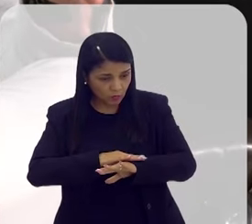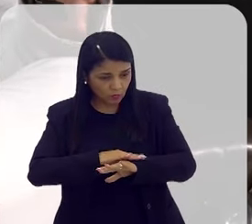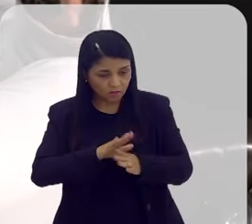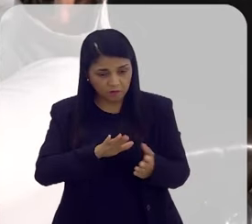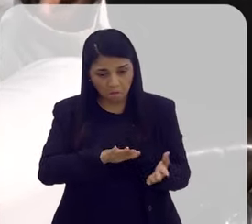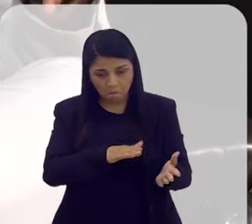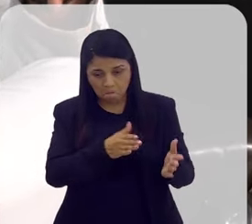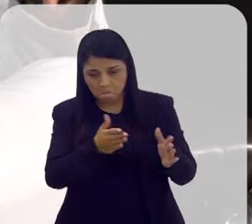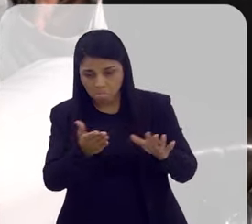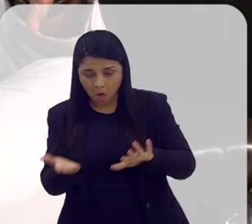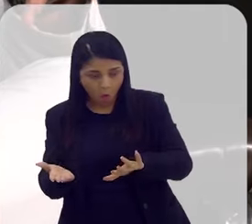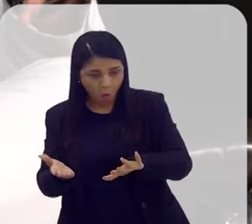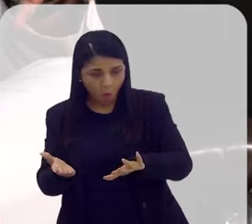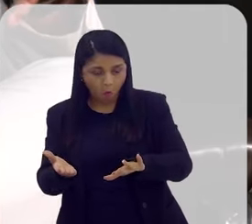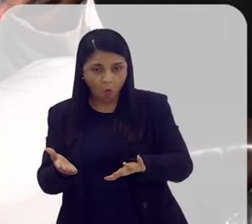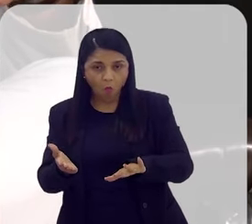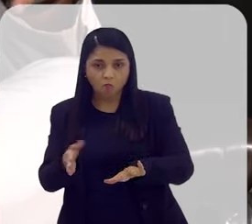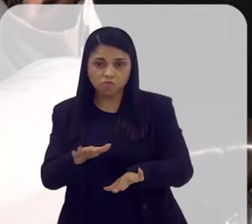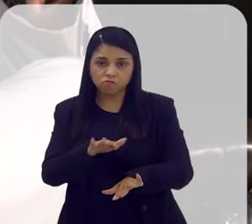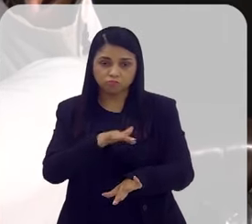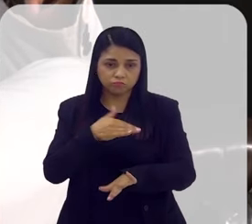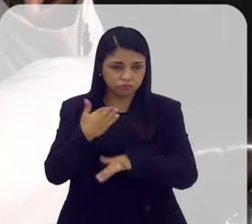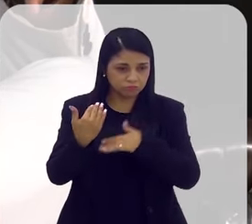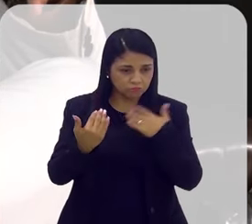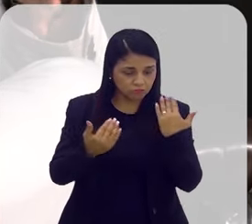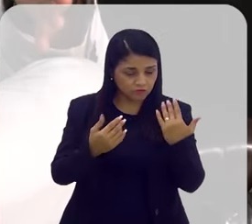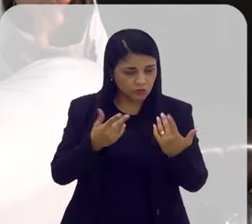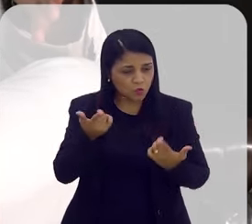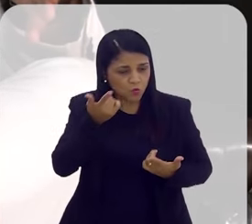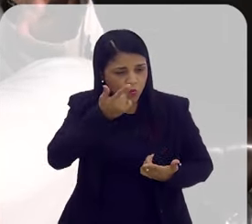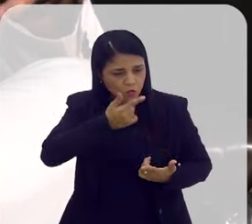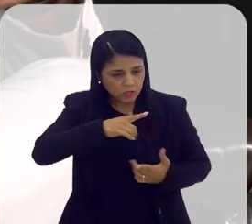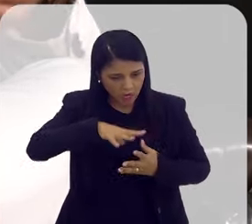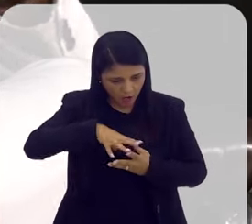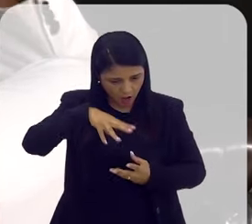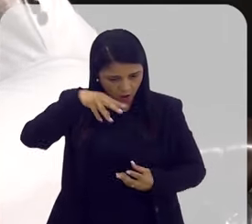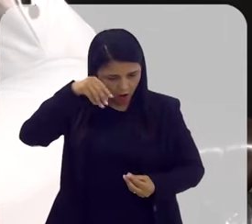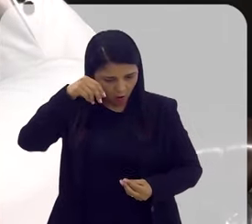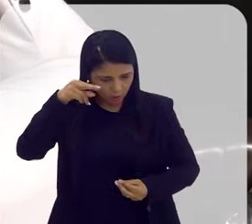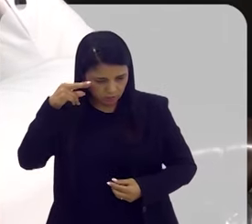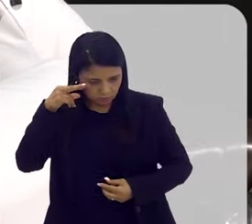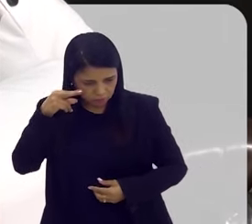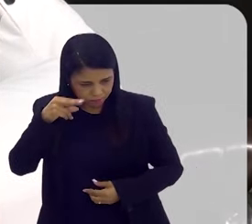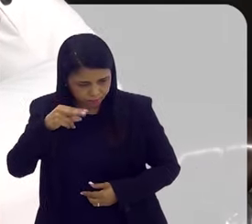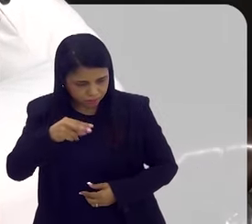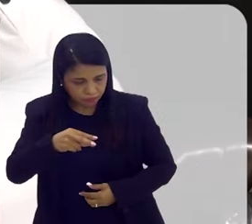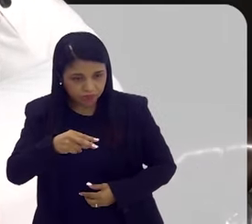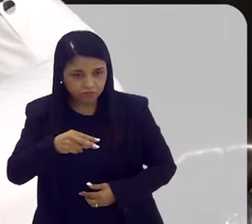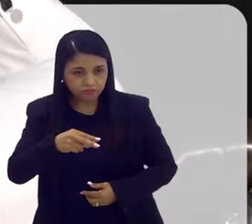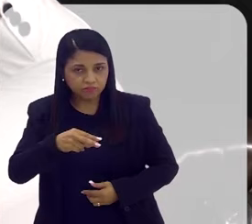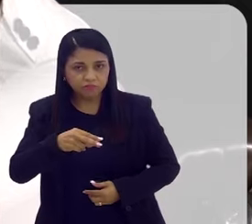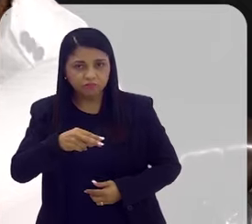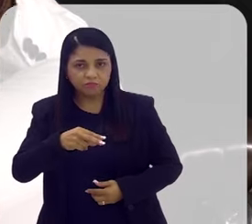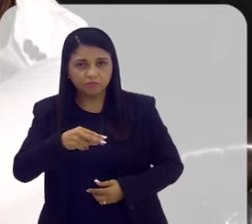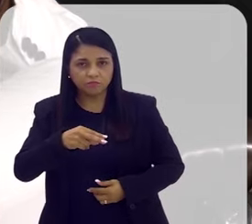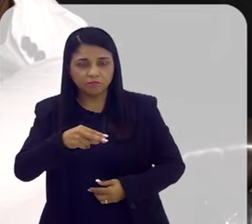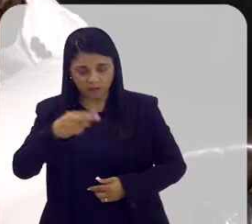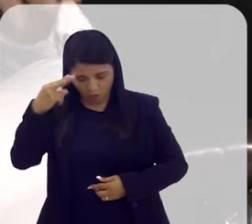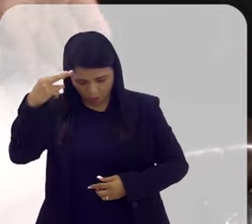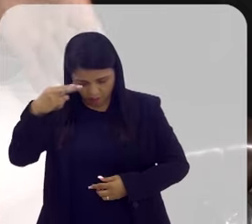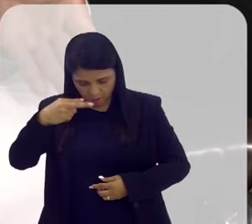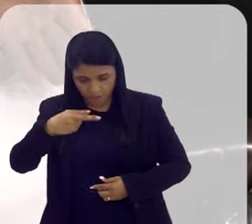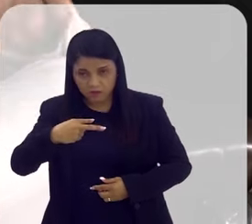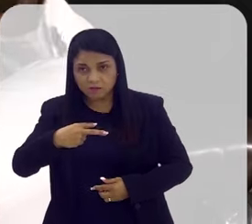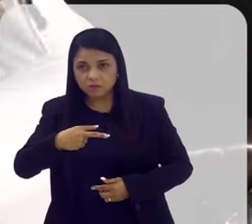momento que a parada cardiorrespiratória se dá, você consegue se ver sair do seu corpo e